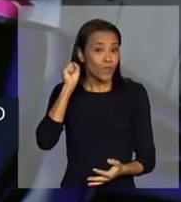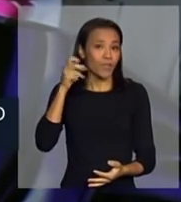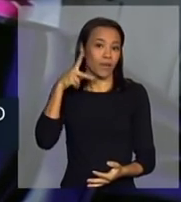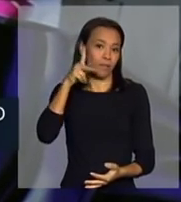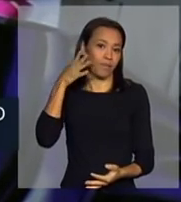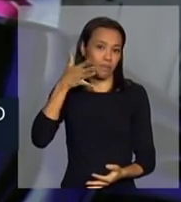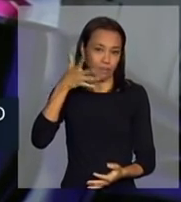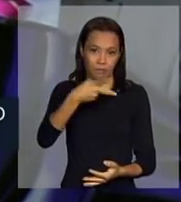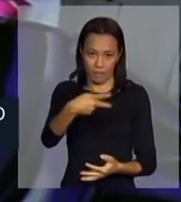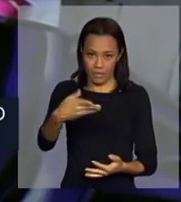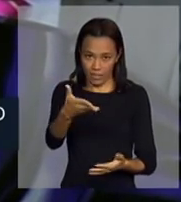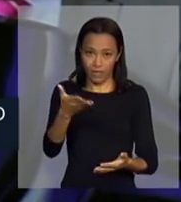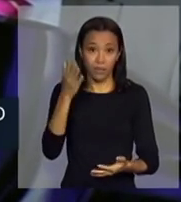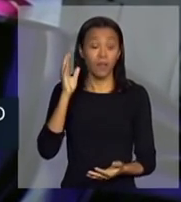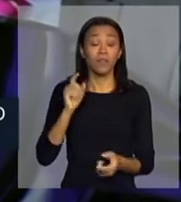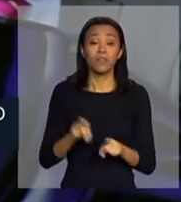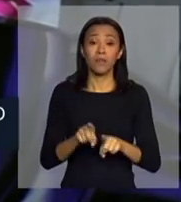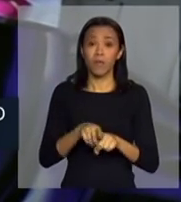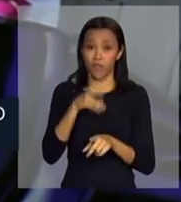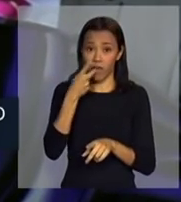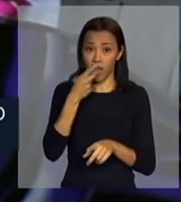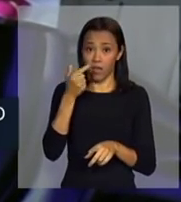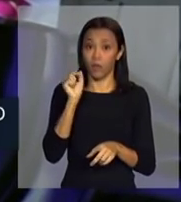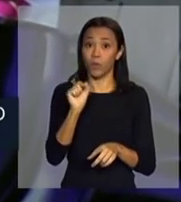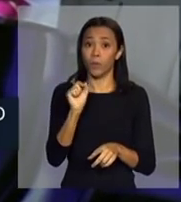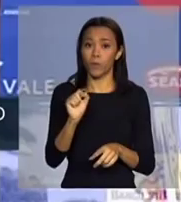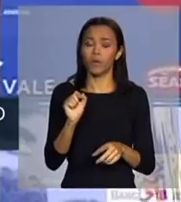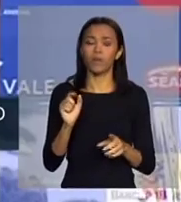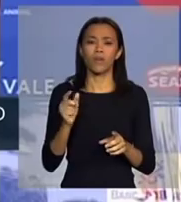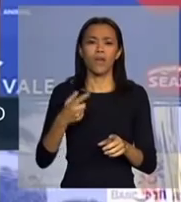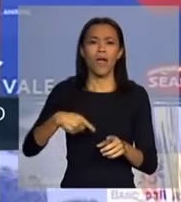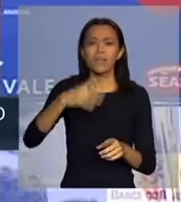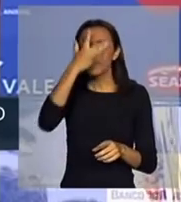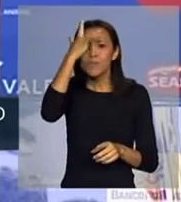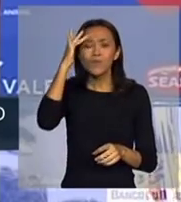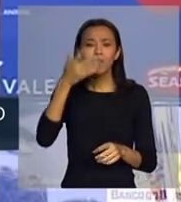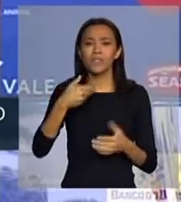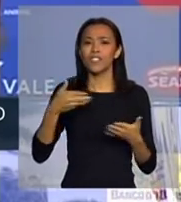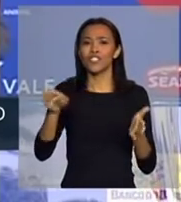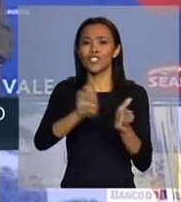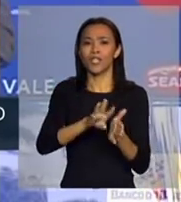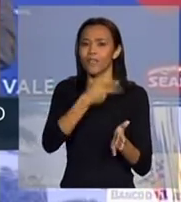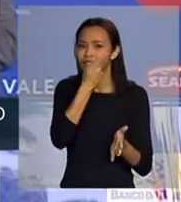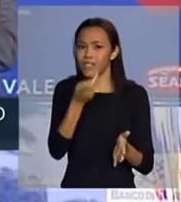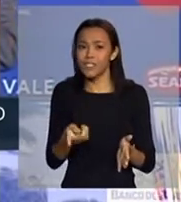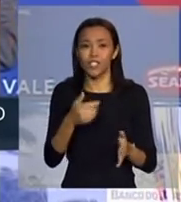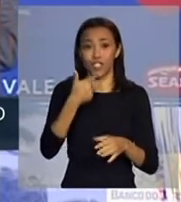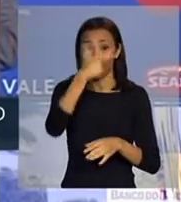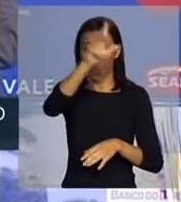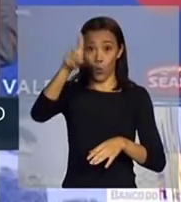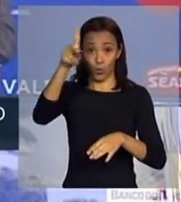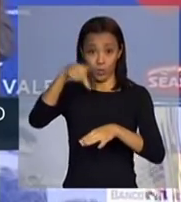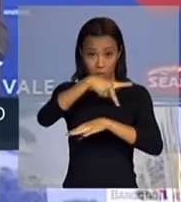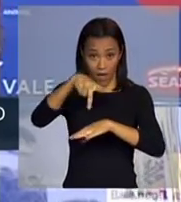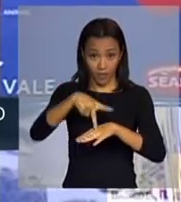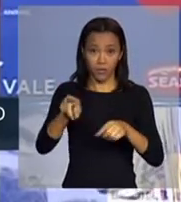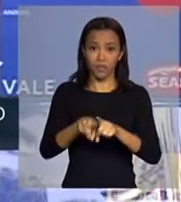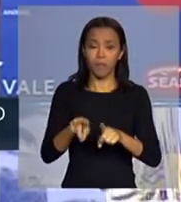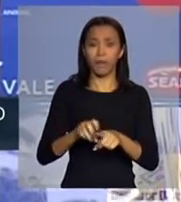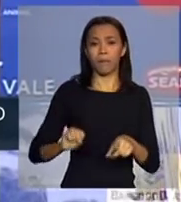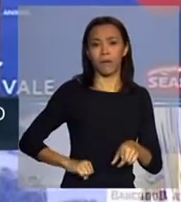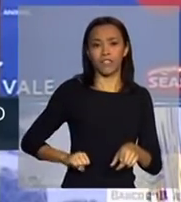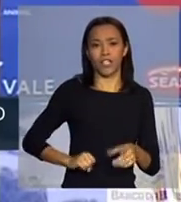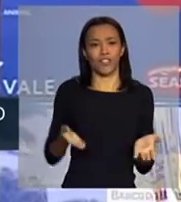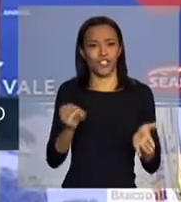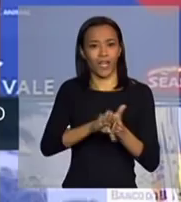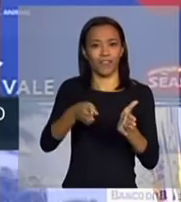uma referência, e me permito fazê-lo mais destinado àqueles que nos visitam, aos estrangeiros, aos embaixadores, a todos que vêm